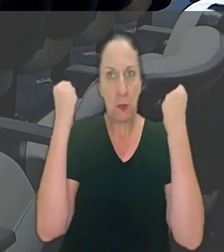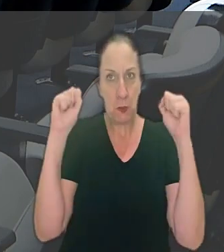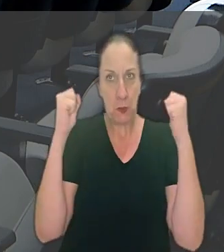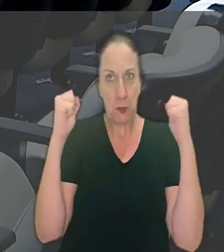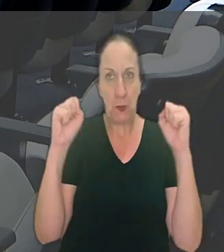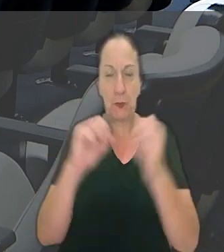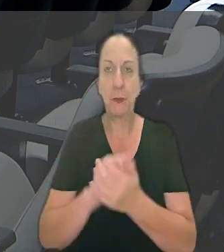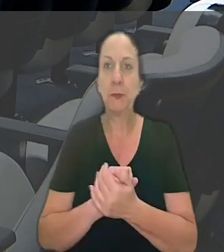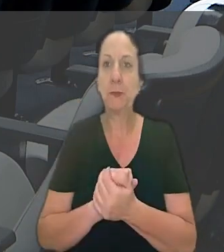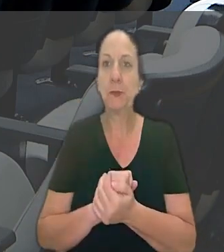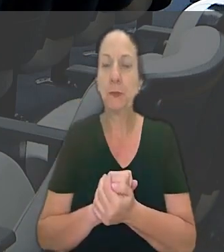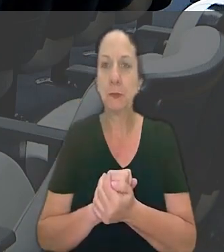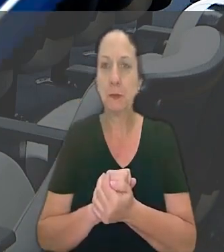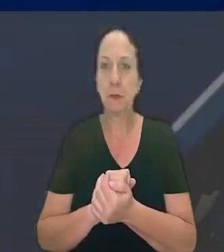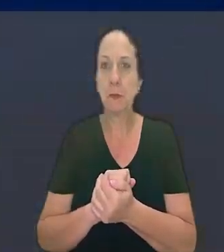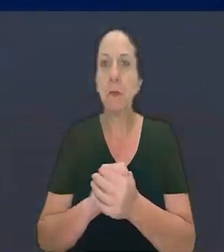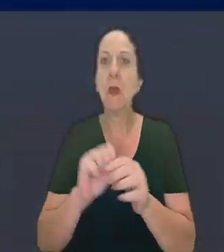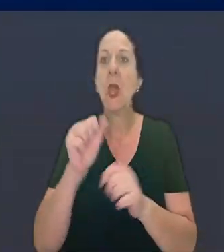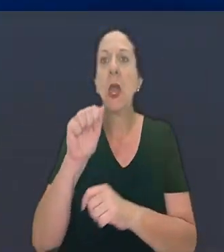evento esportivo.